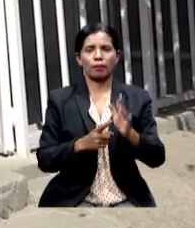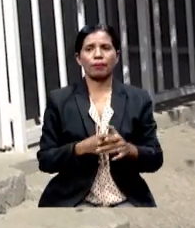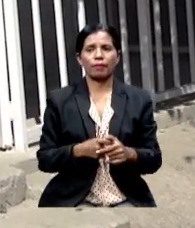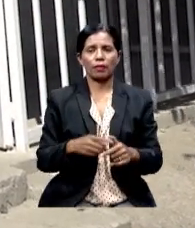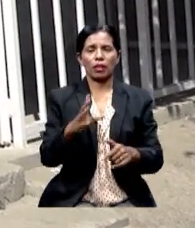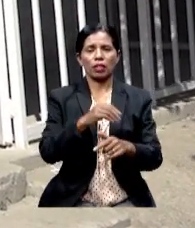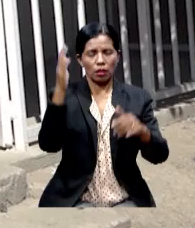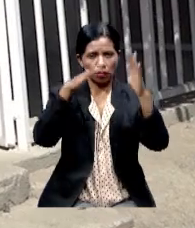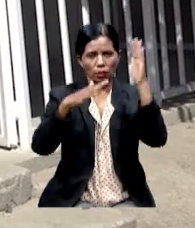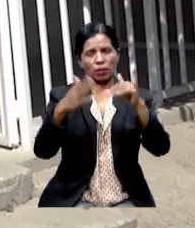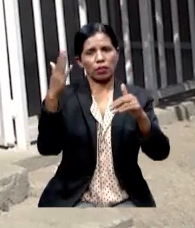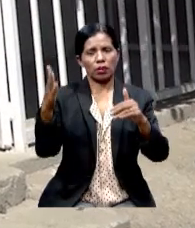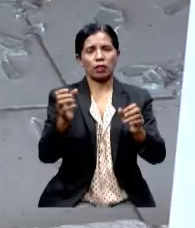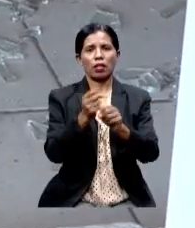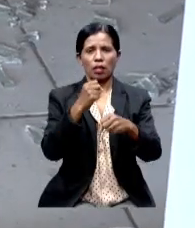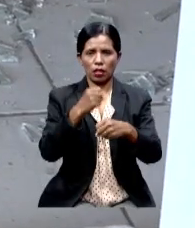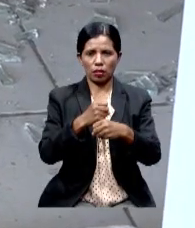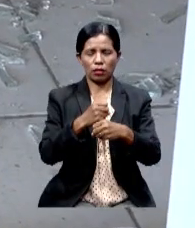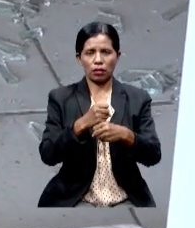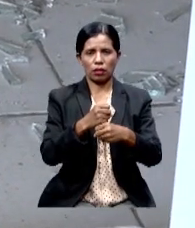compreensão é resultamos